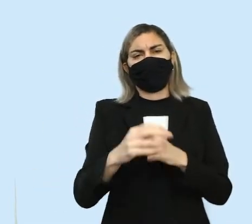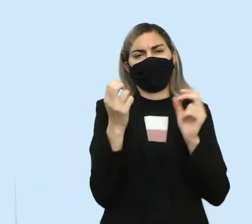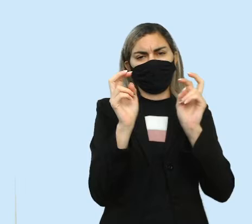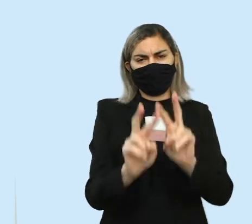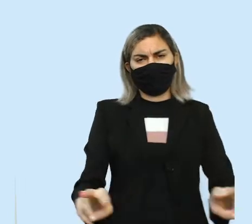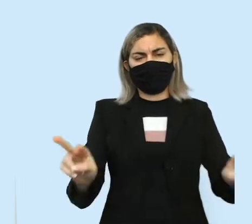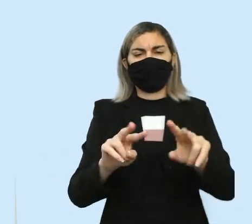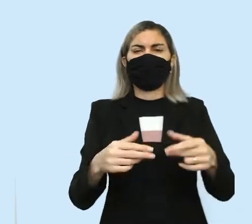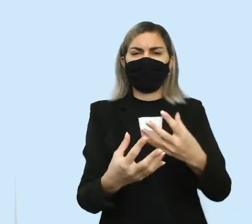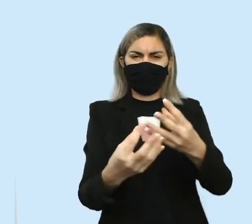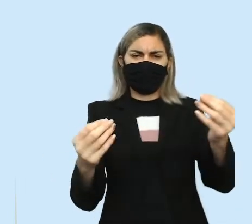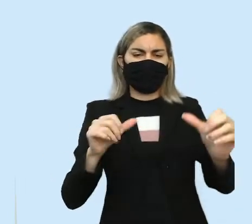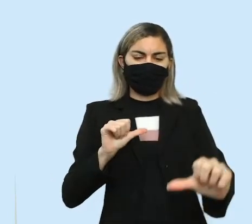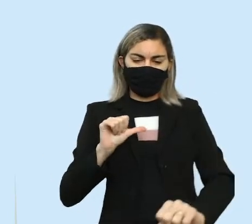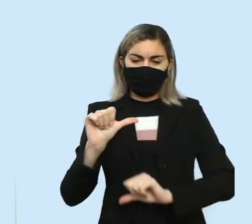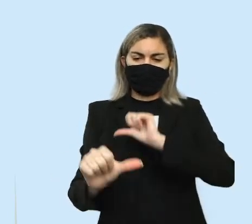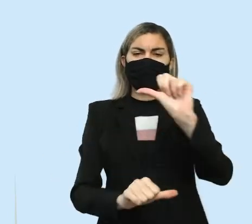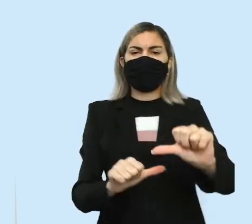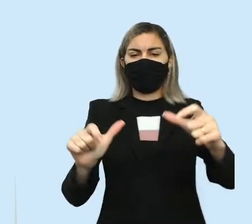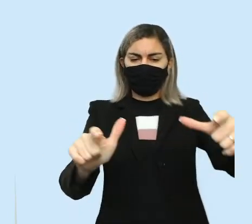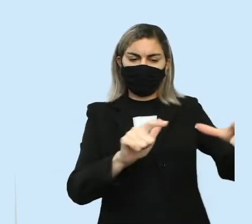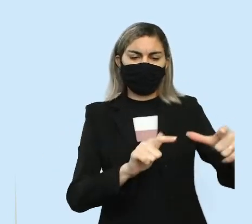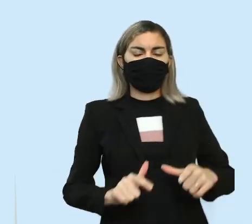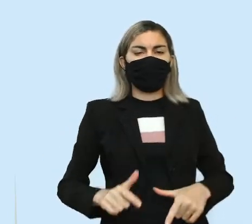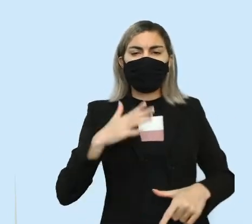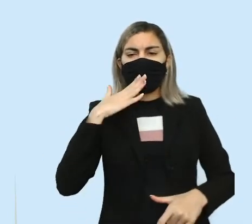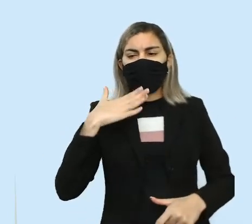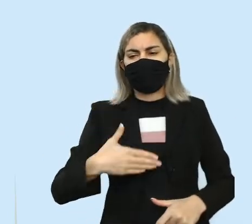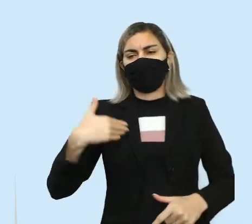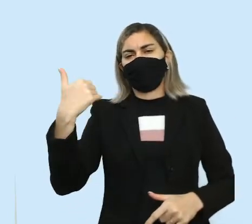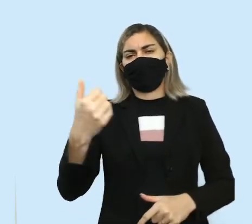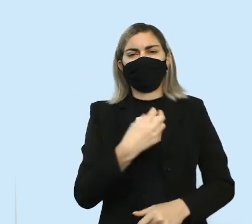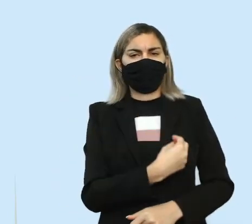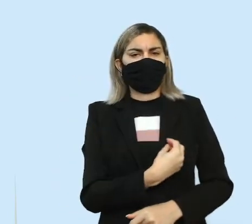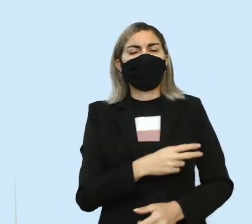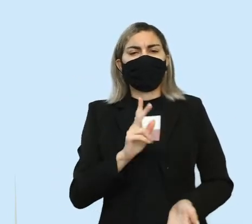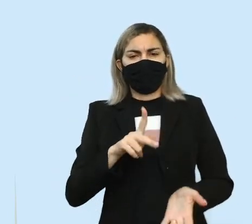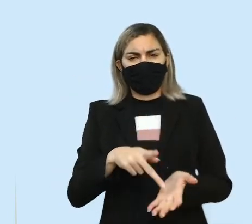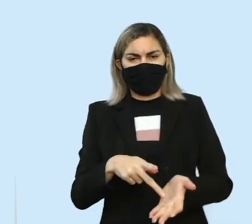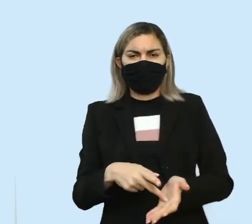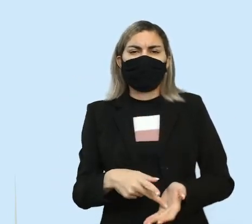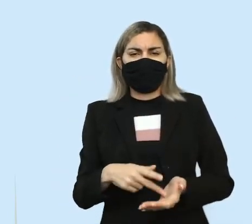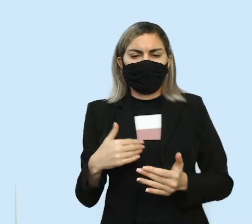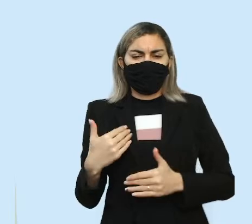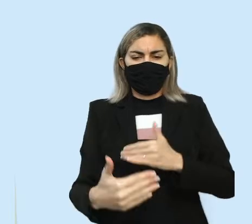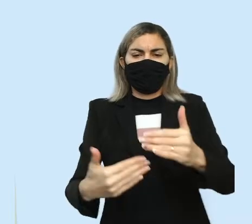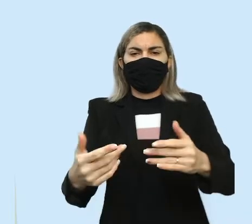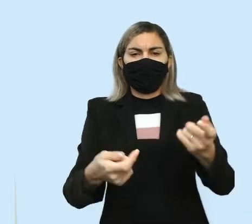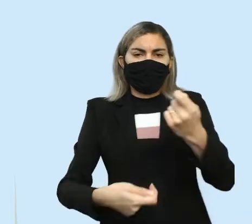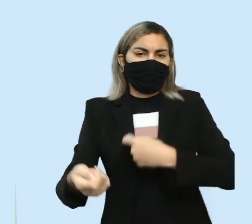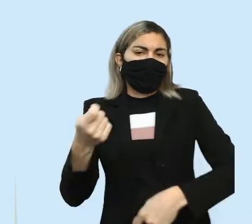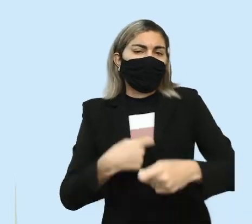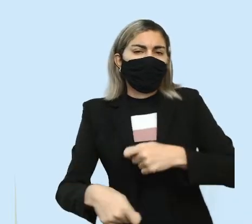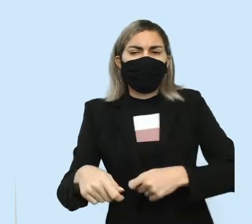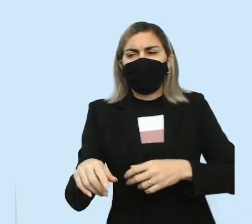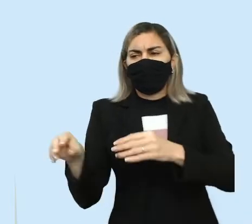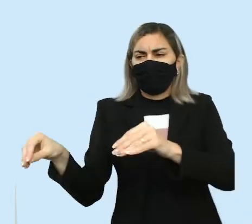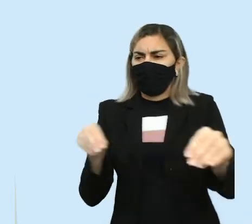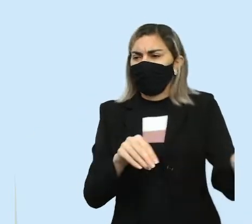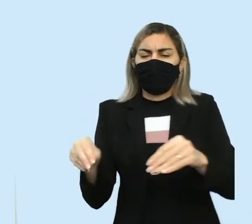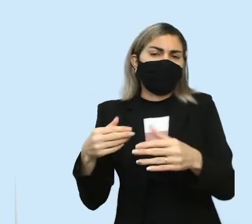visualizar. Muita mudança de território, a melhor maneira de viver realmente se dava através do comércio. Para onde eles